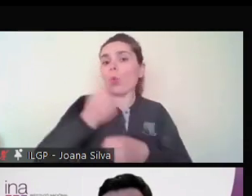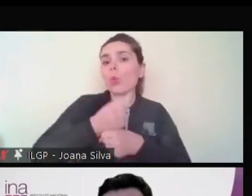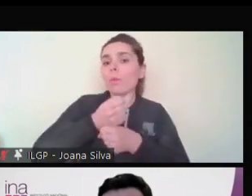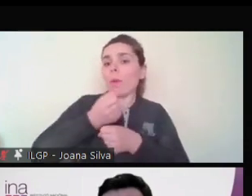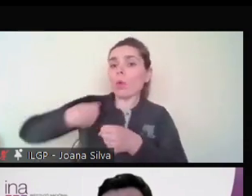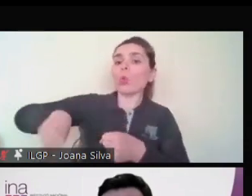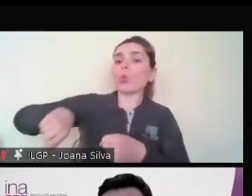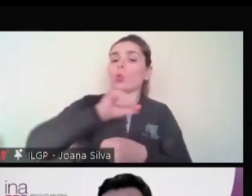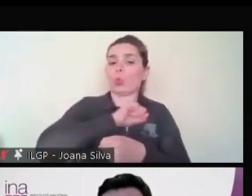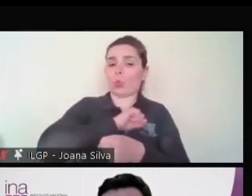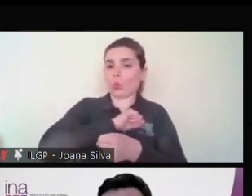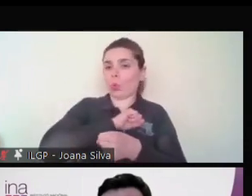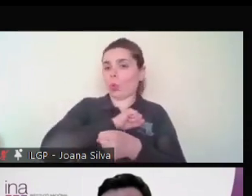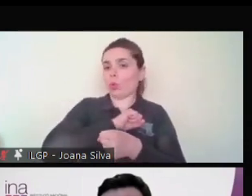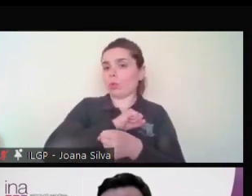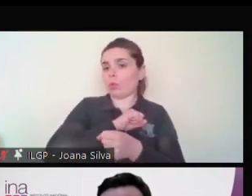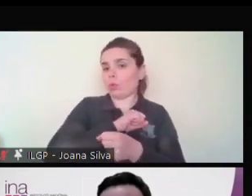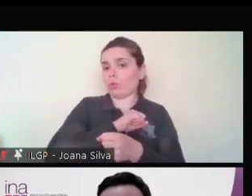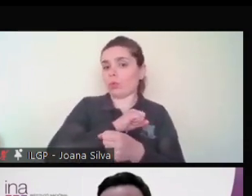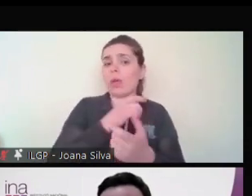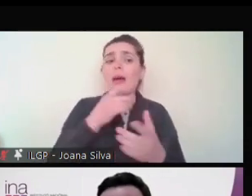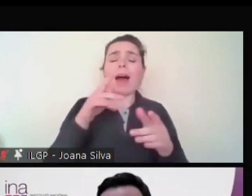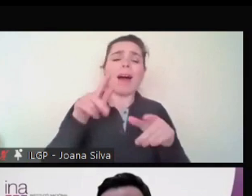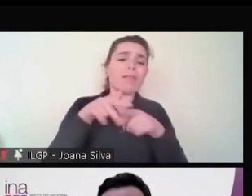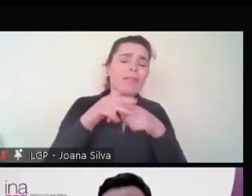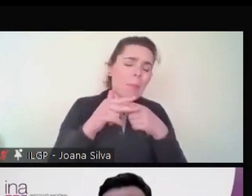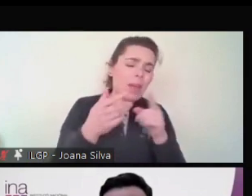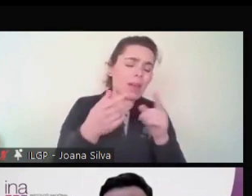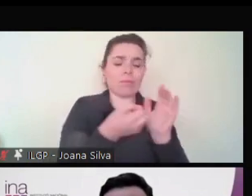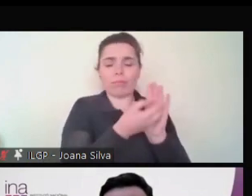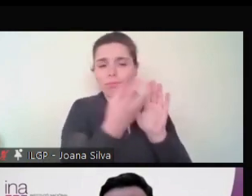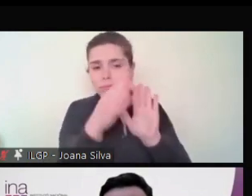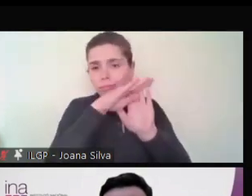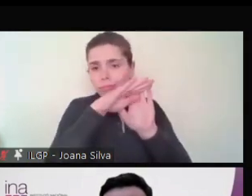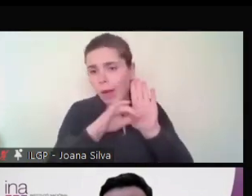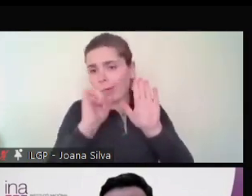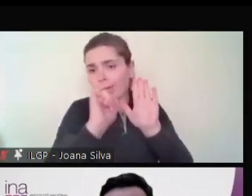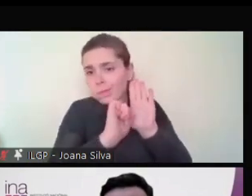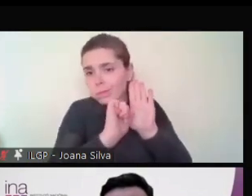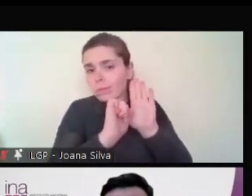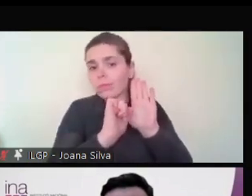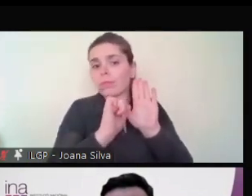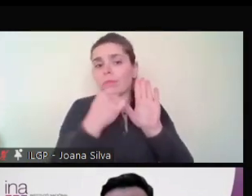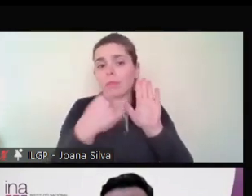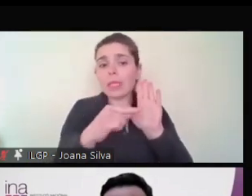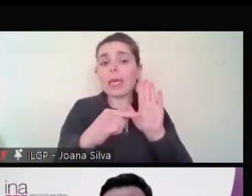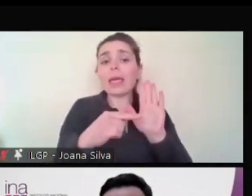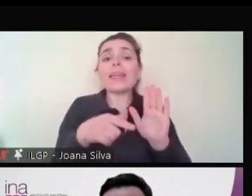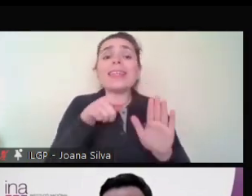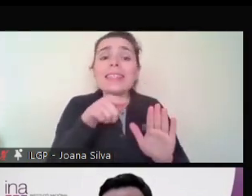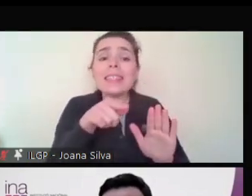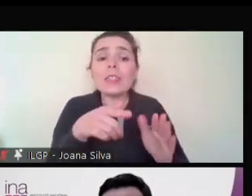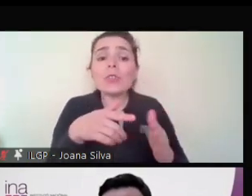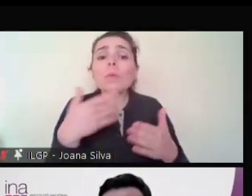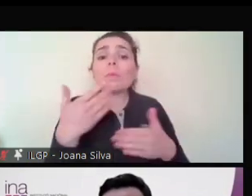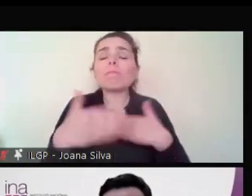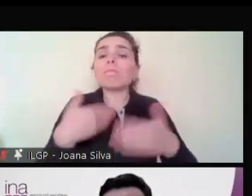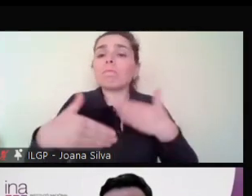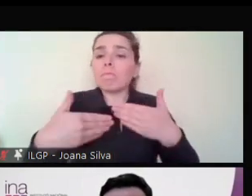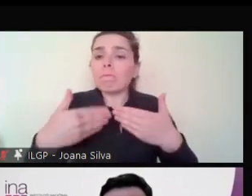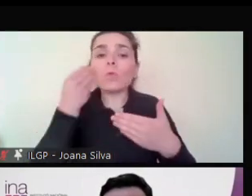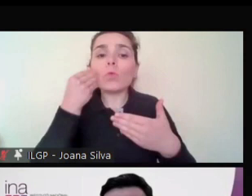estamos a trabalhar, aquelas ferramentas de core que temos e, então, o que é que nós estamos a fazer o que é que existe em termos da estratégia.